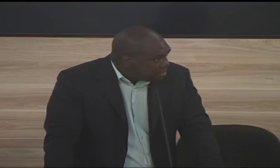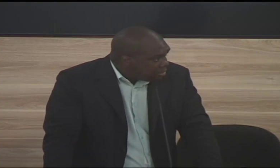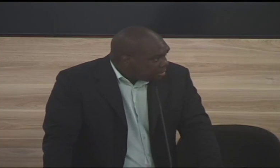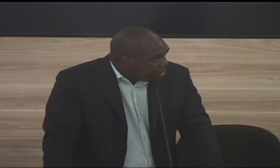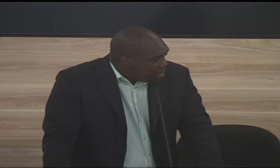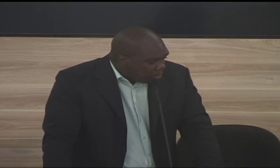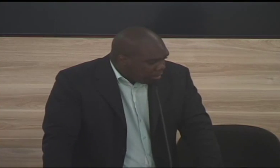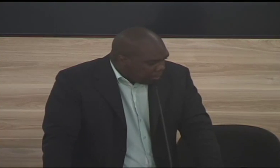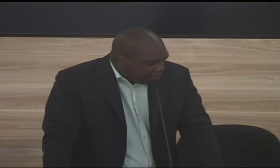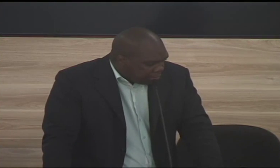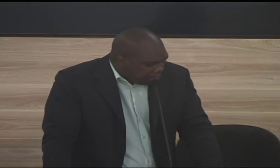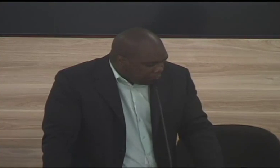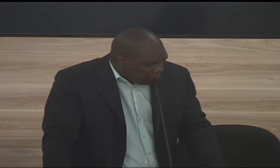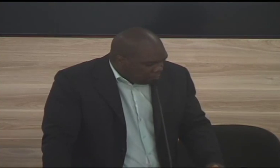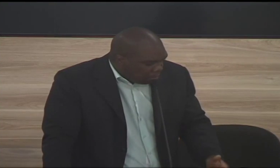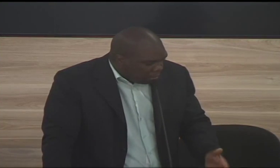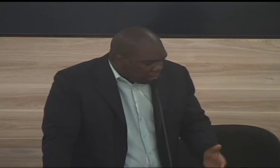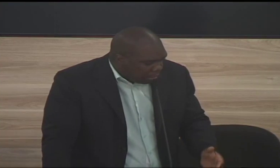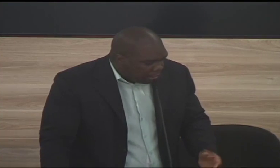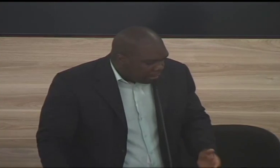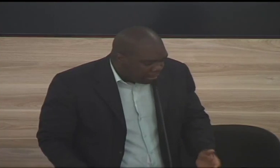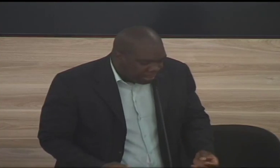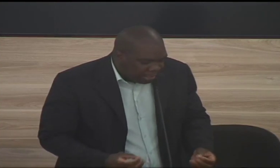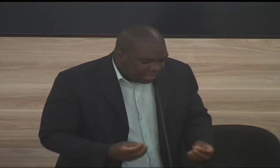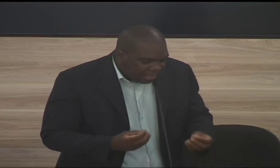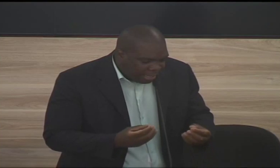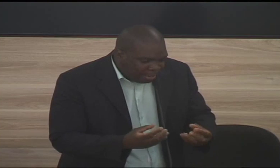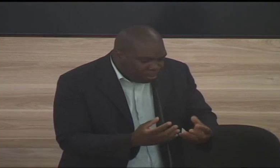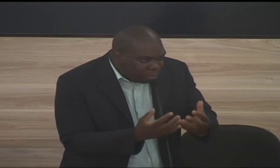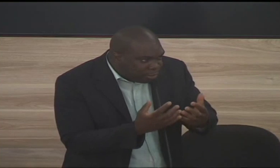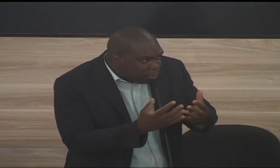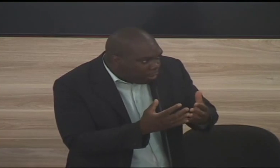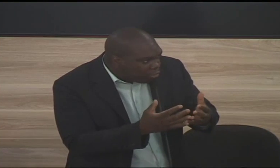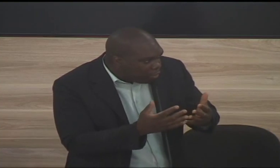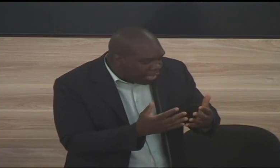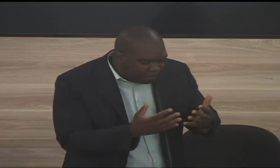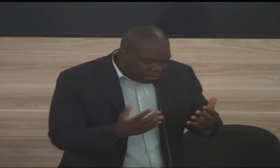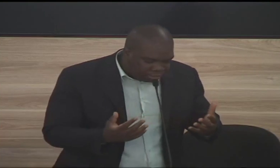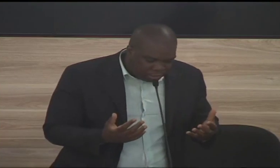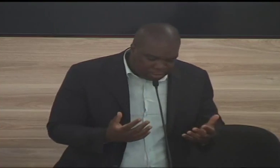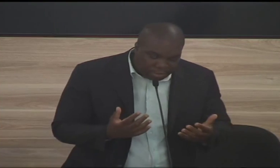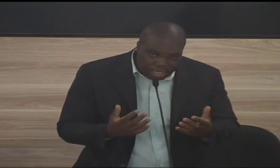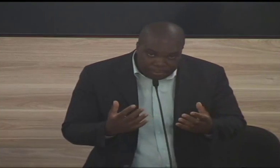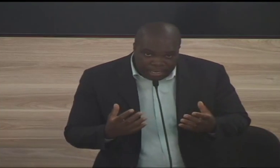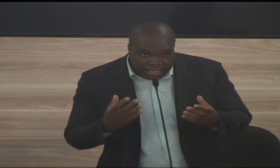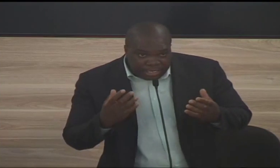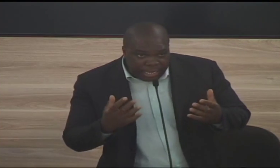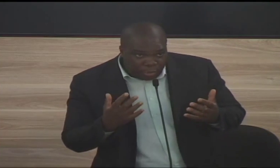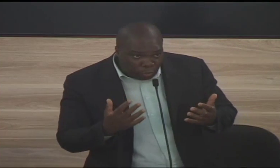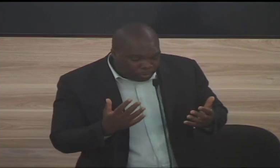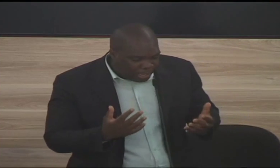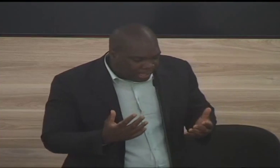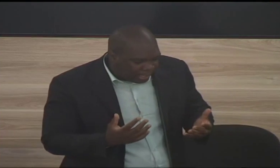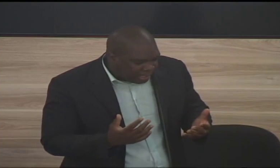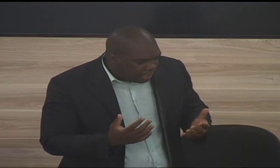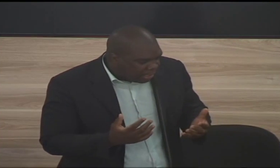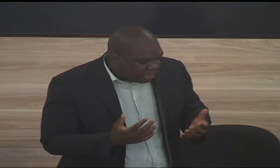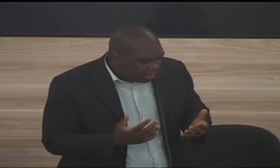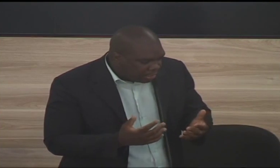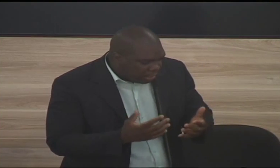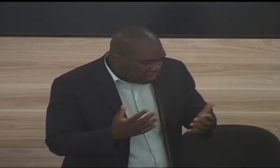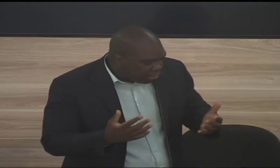esse estudo. Porque não é possível, é muito lógico, qualquer pessoa que não tem experiência